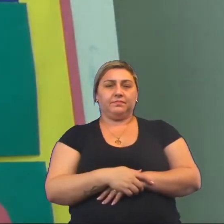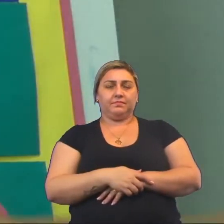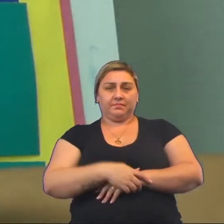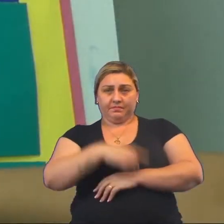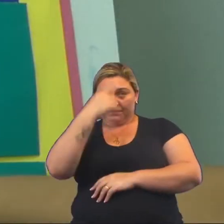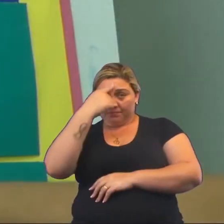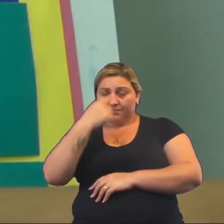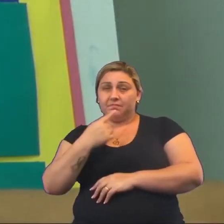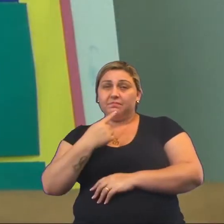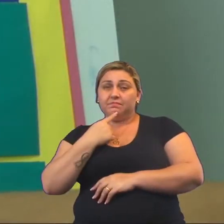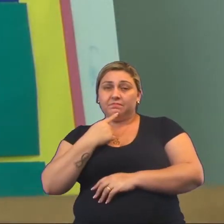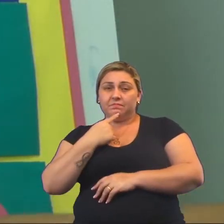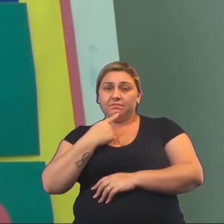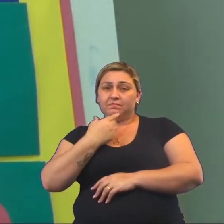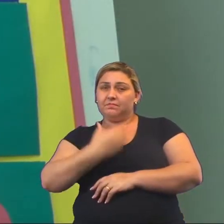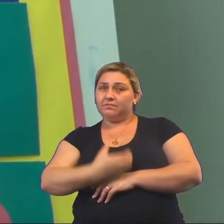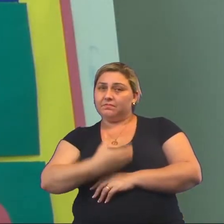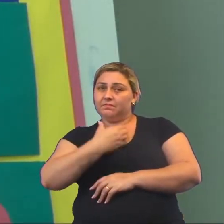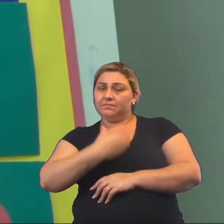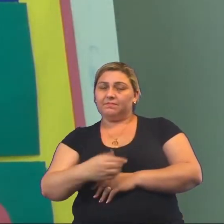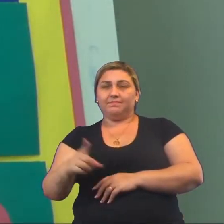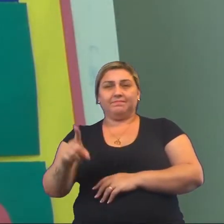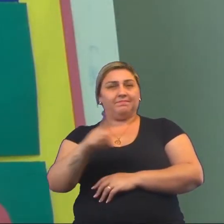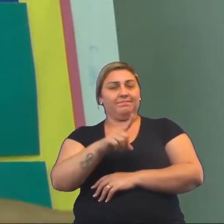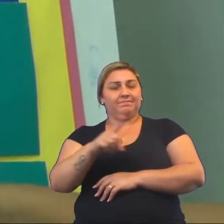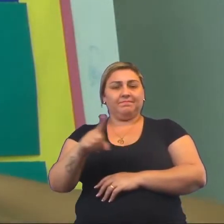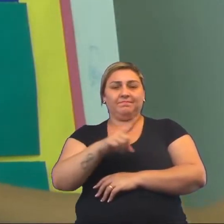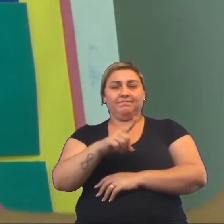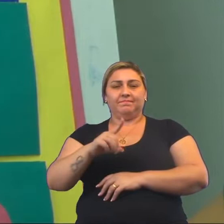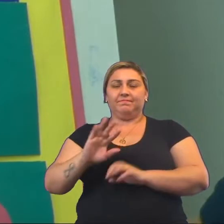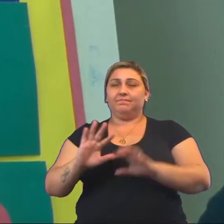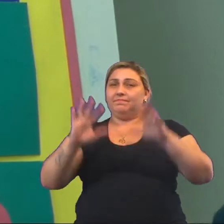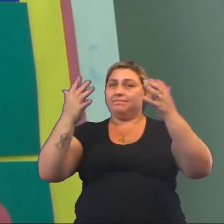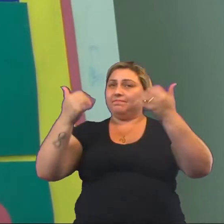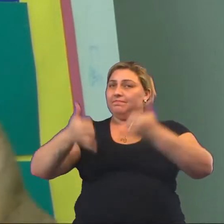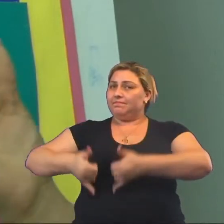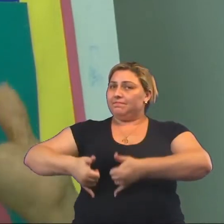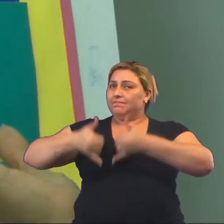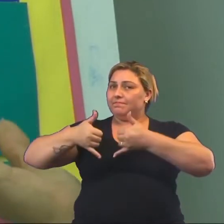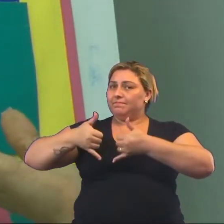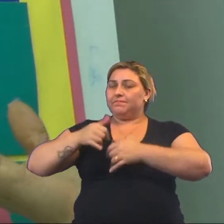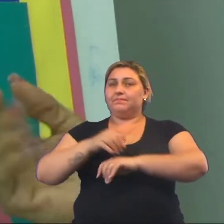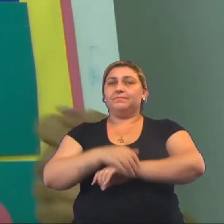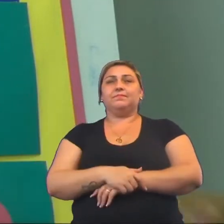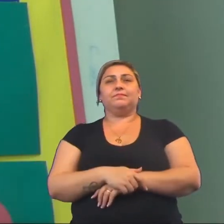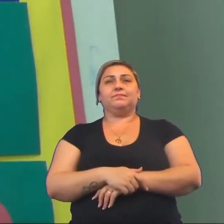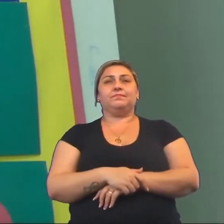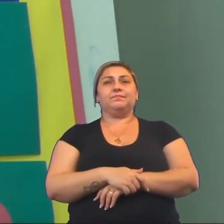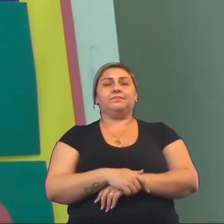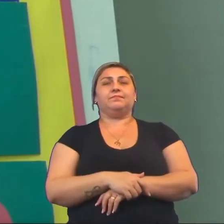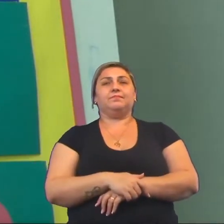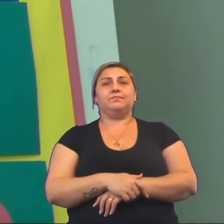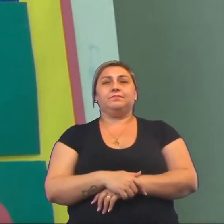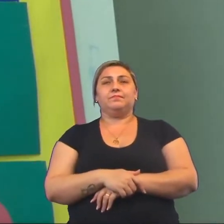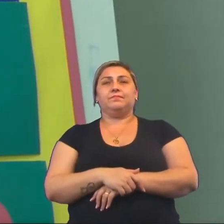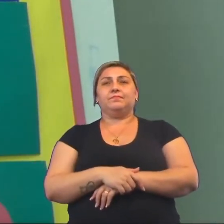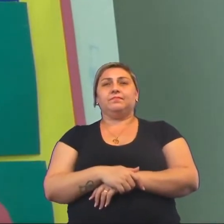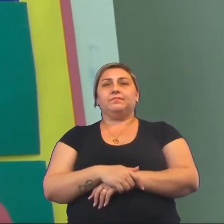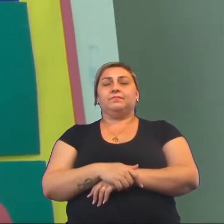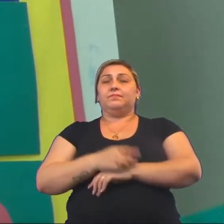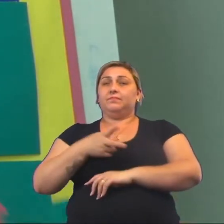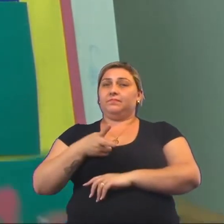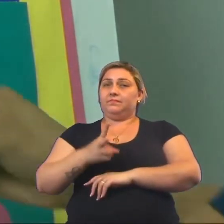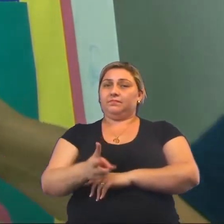É a imagem de Natal? Não, é uma comemoração de aniversário. Que pena.